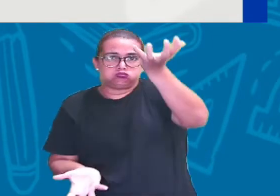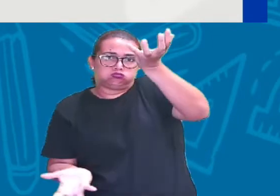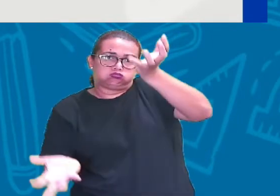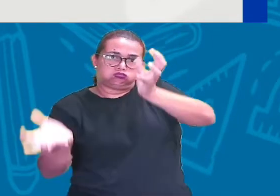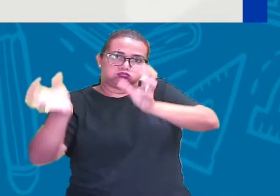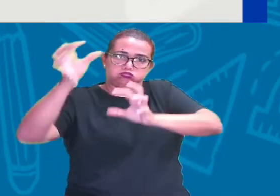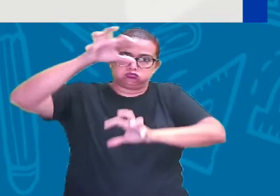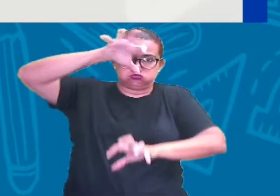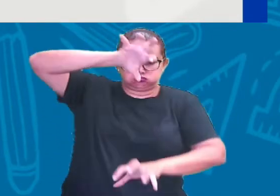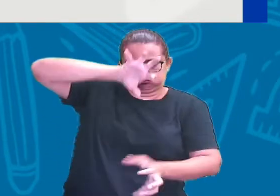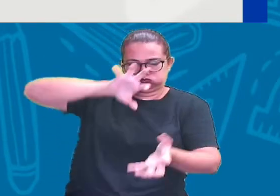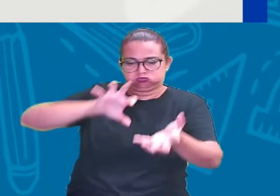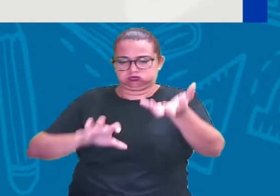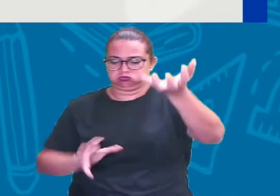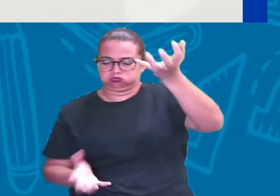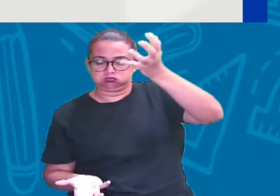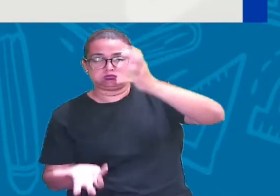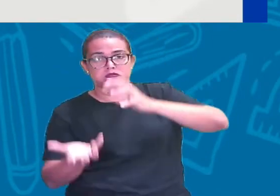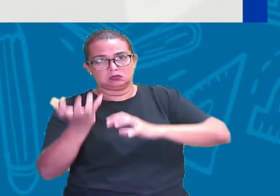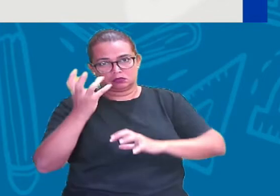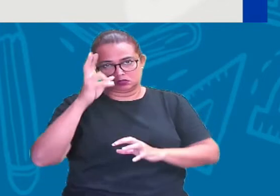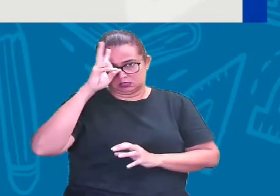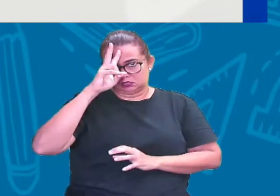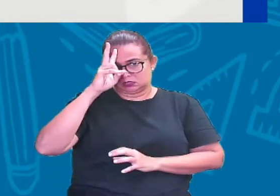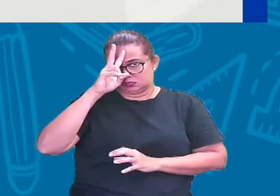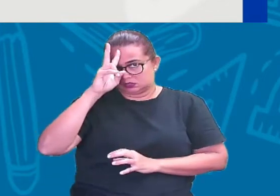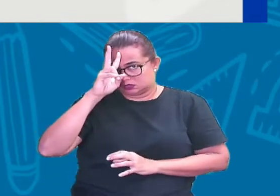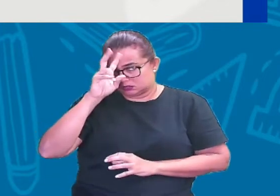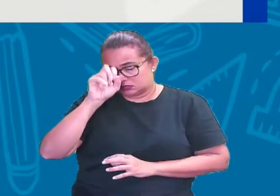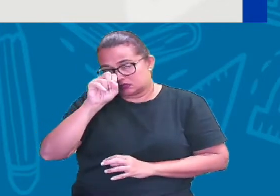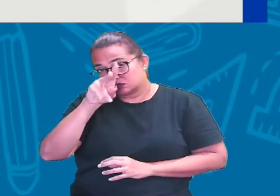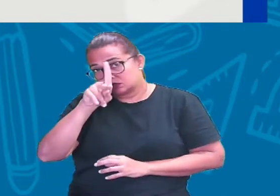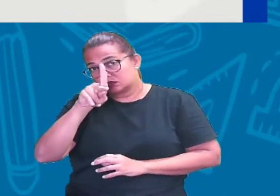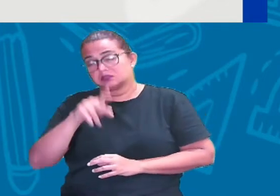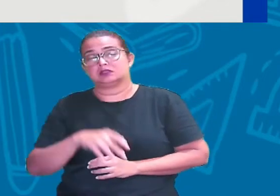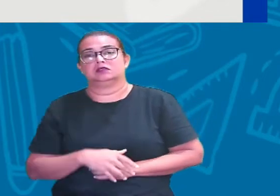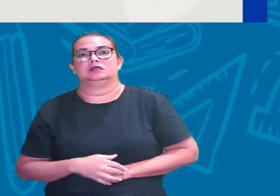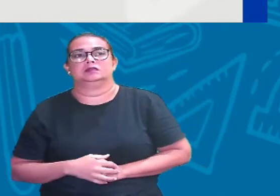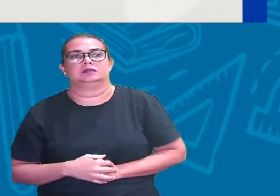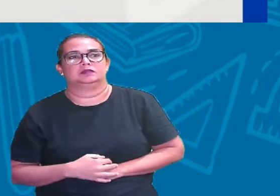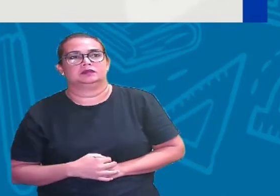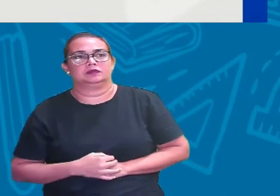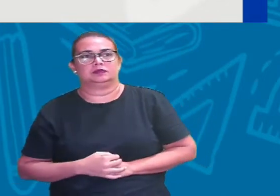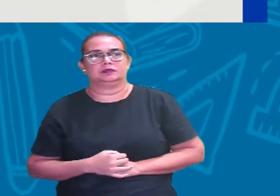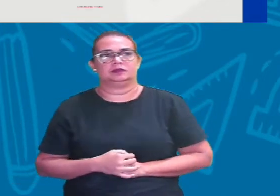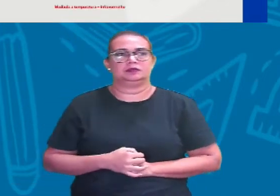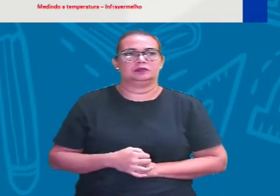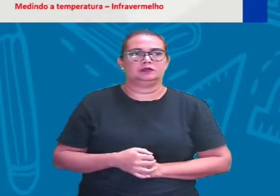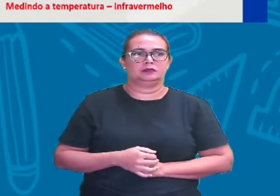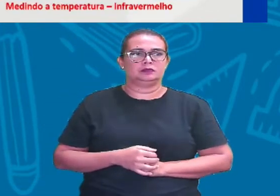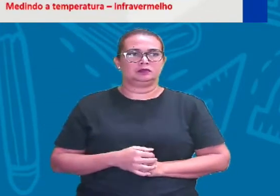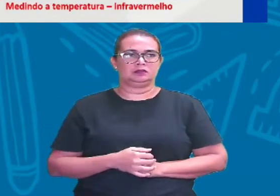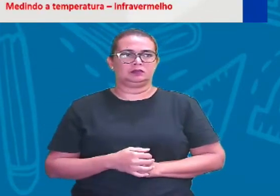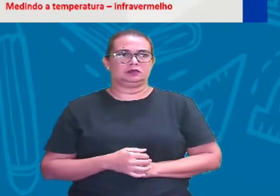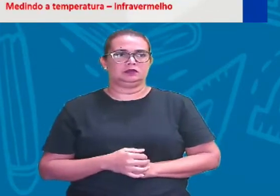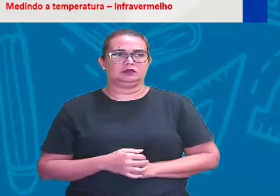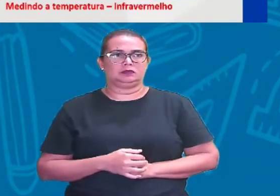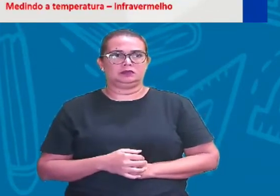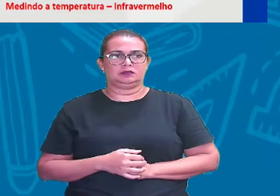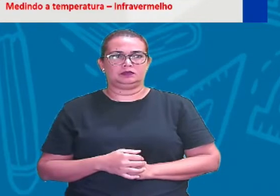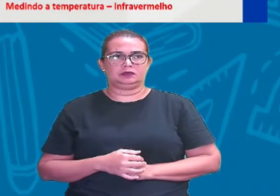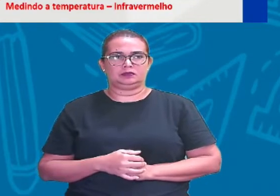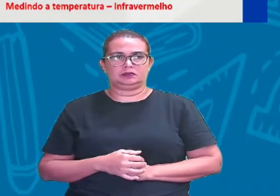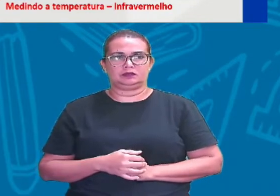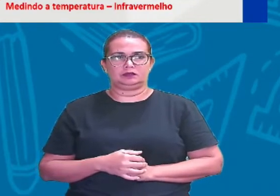panela, tá? É condução, ok? Tranquilo até aí, né? Então, por último,